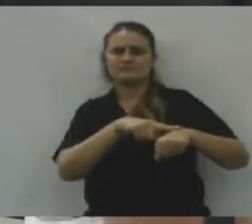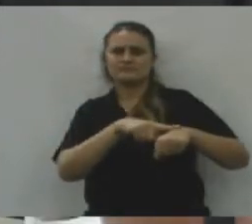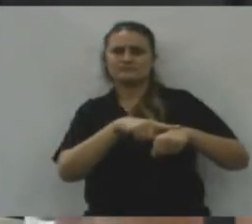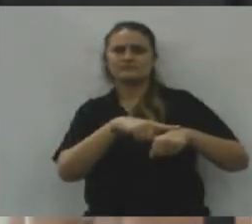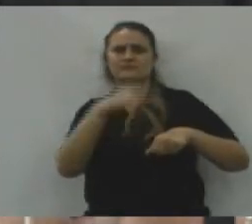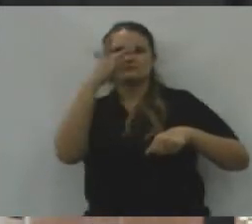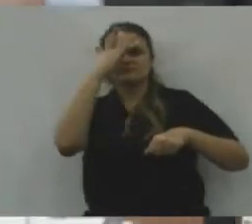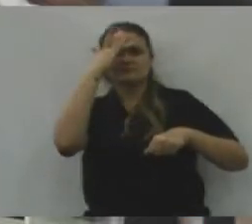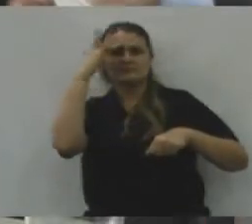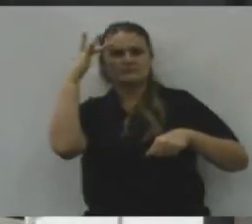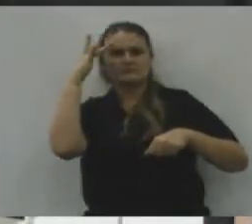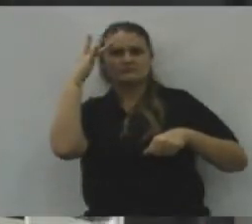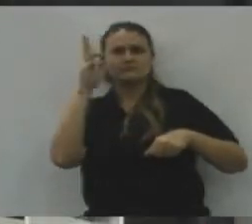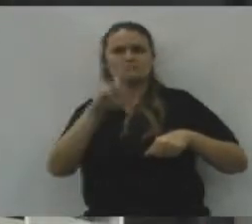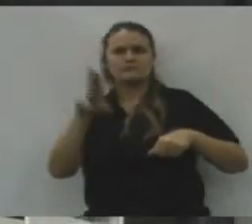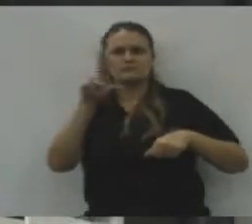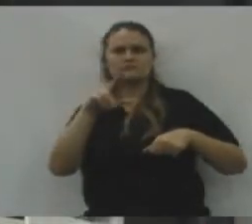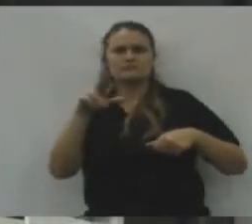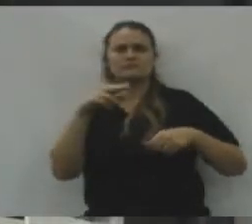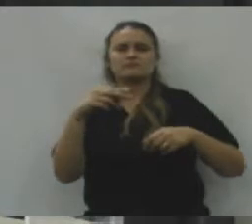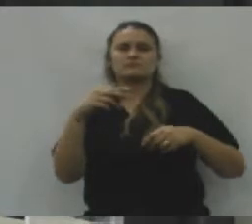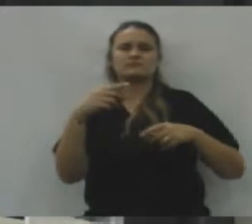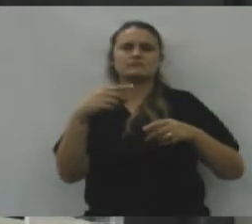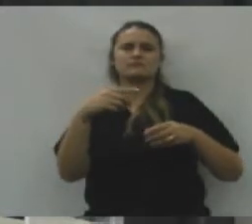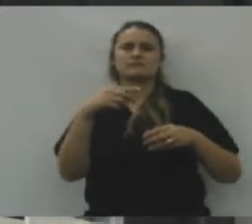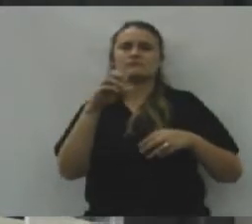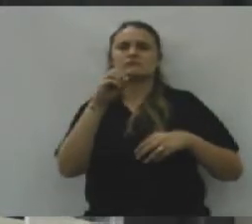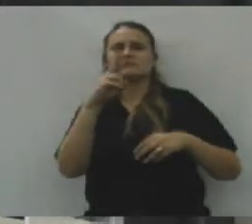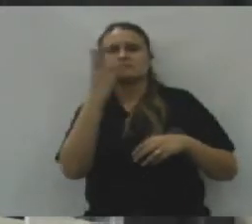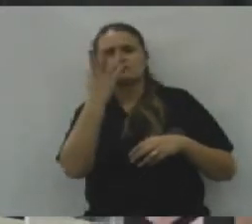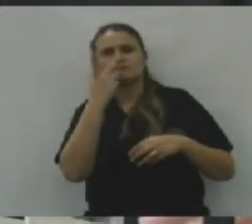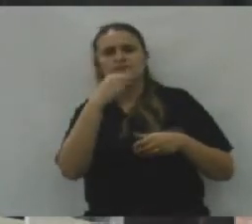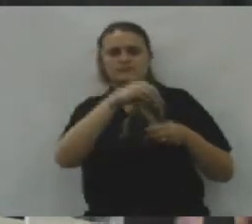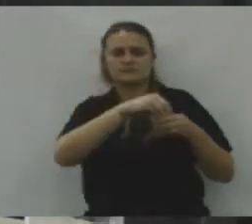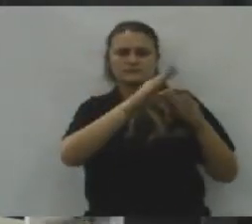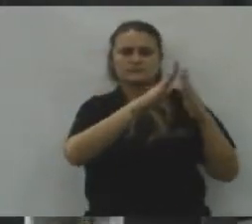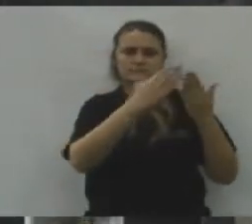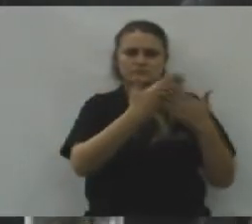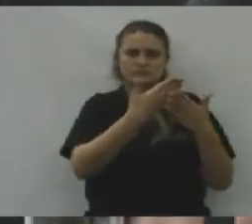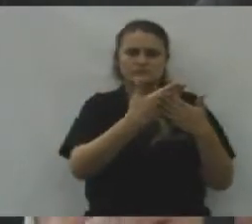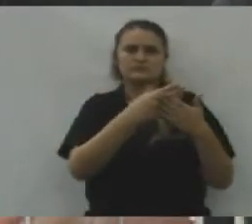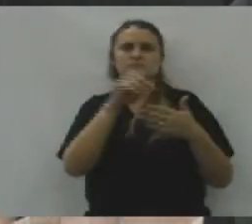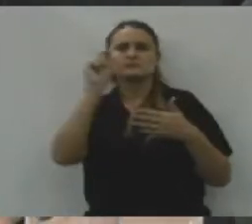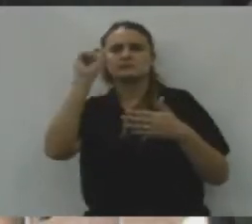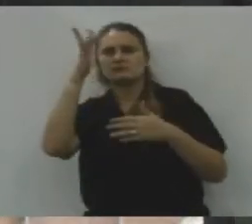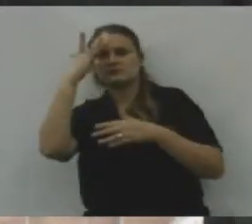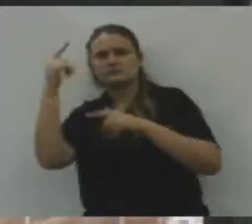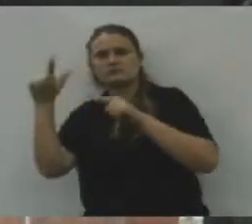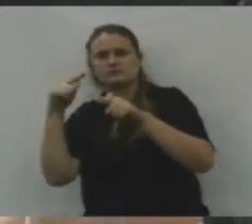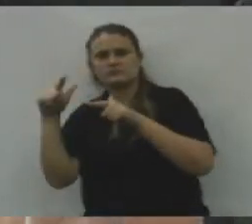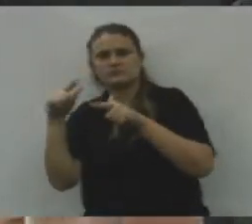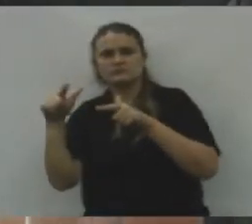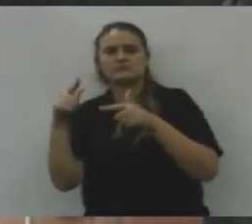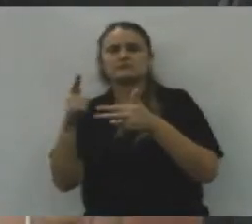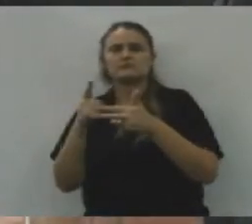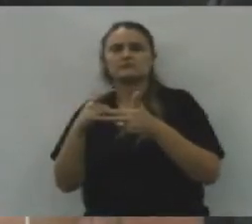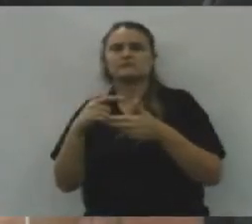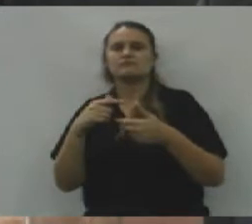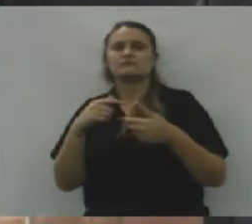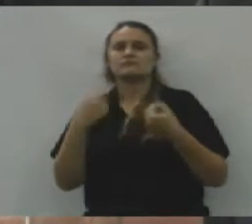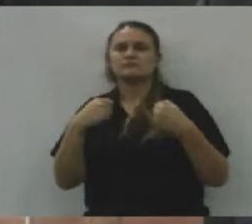as pessoas ali estão nesses locais, escolas, trabalho, e